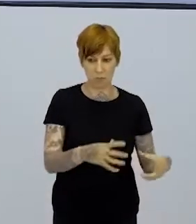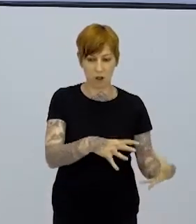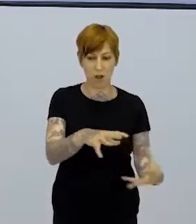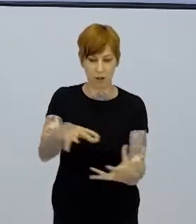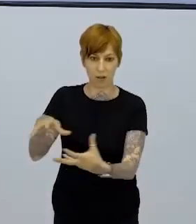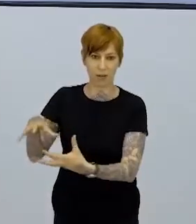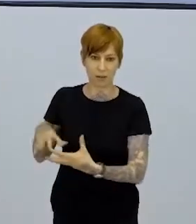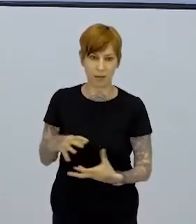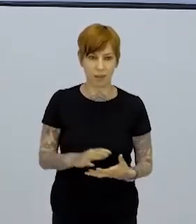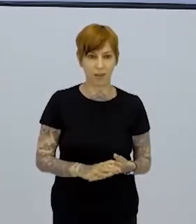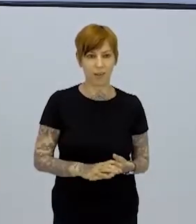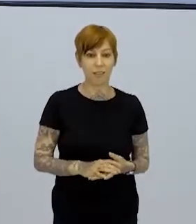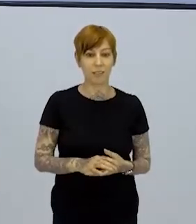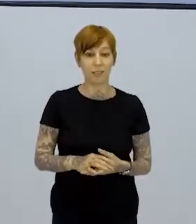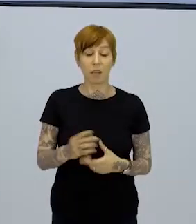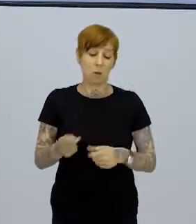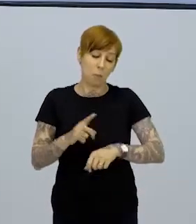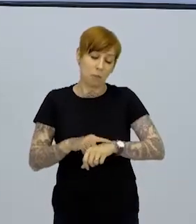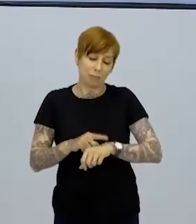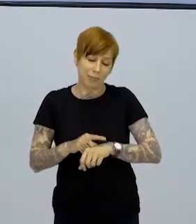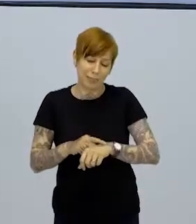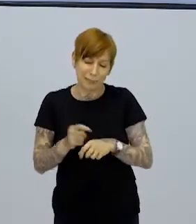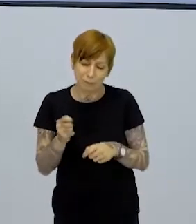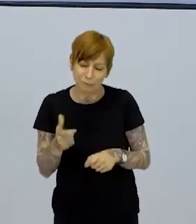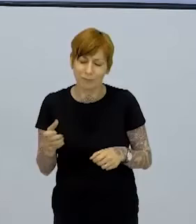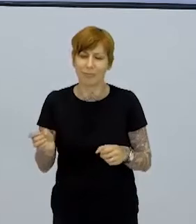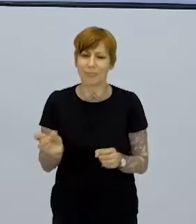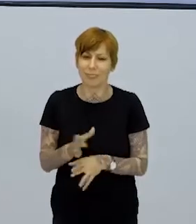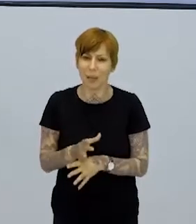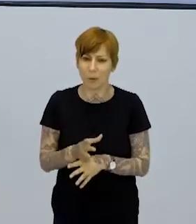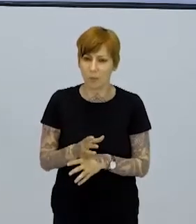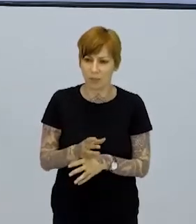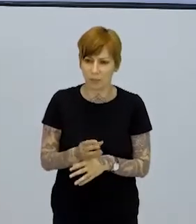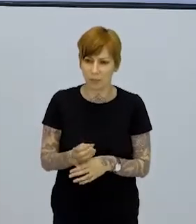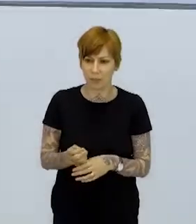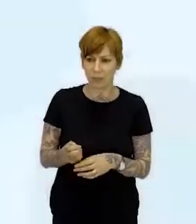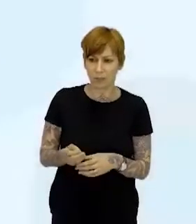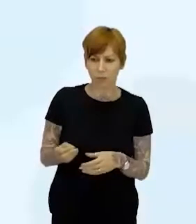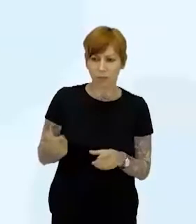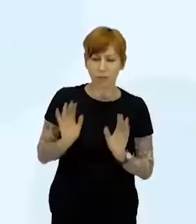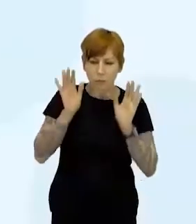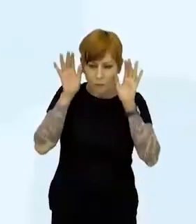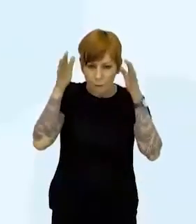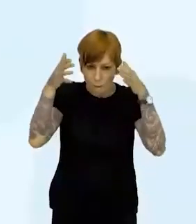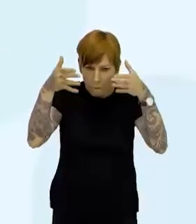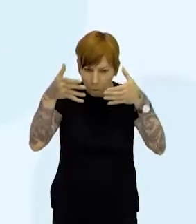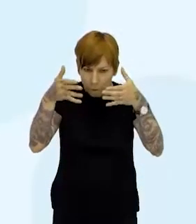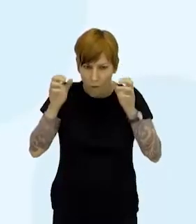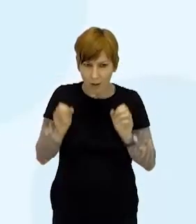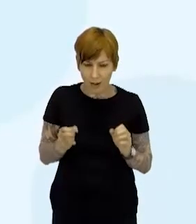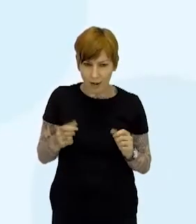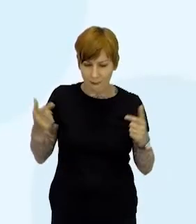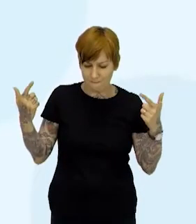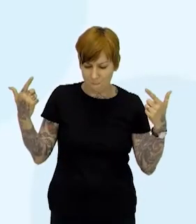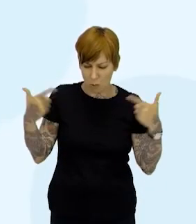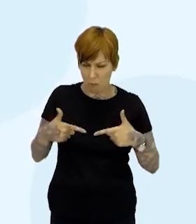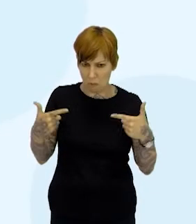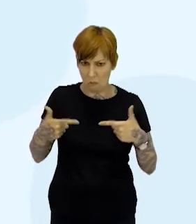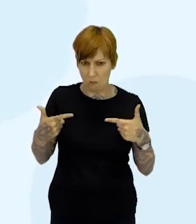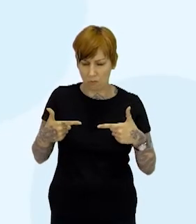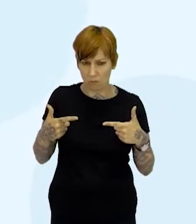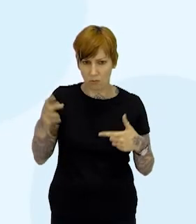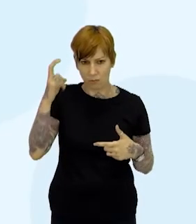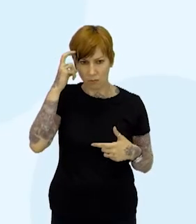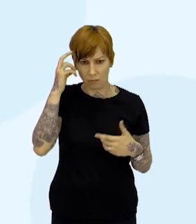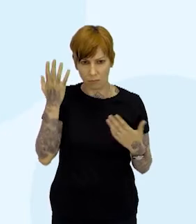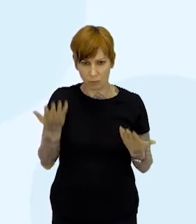E aí, como está acabando nosso tempo, né, eu vou focar na contracultura e dar alguns exemplos, que é o seguinte. A contracultura é o seguinte, a gente já entendeu do